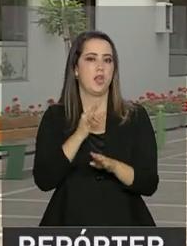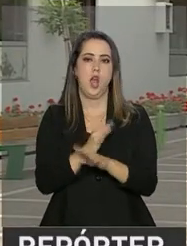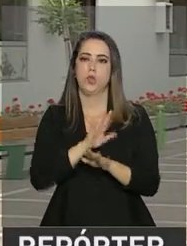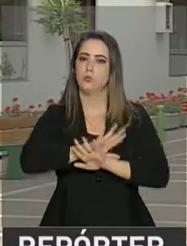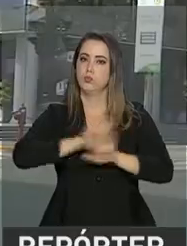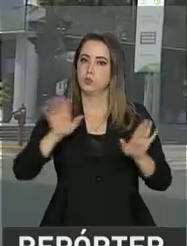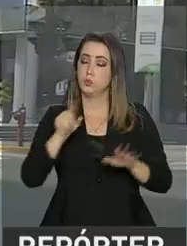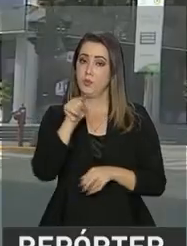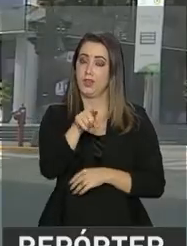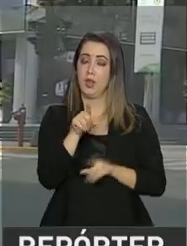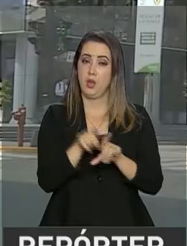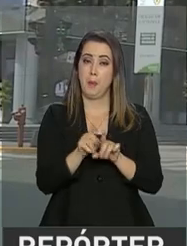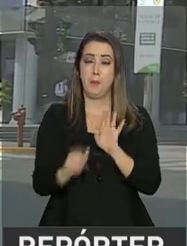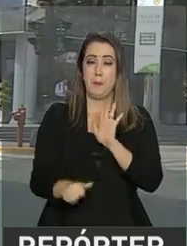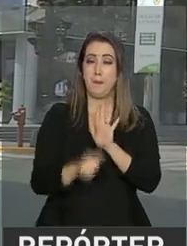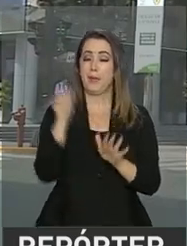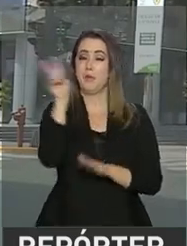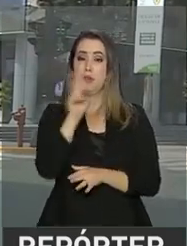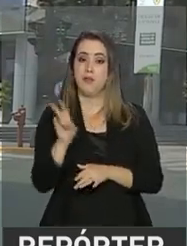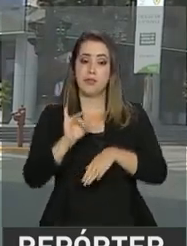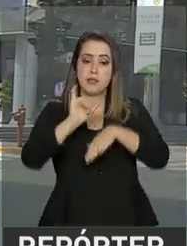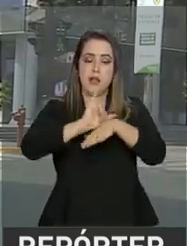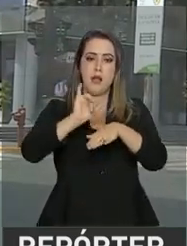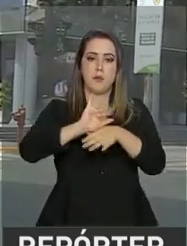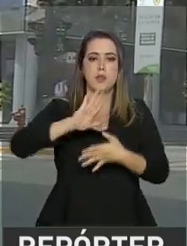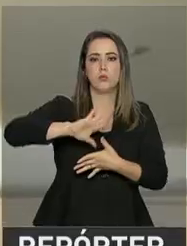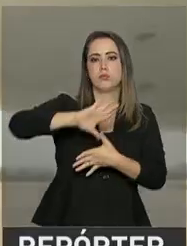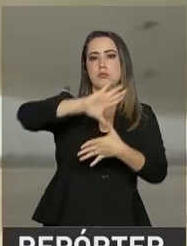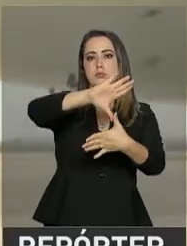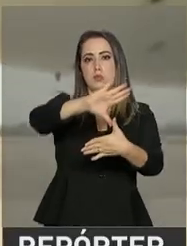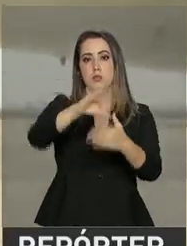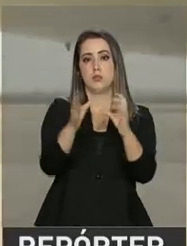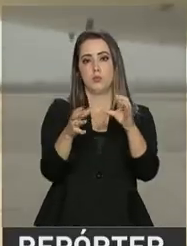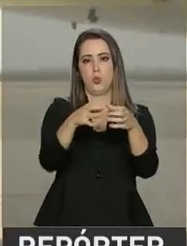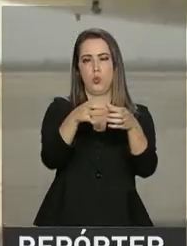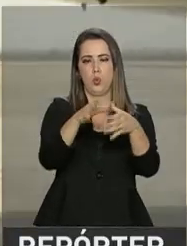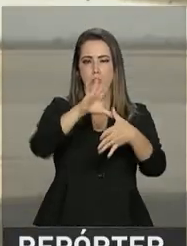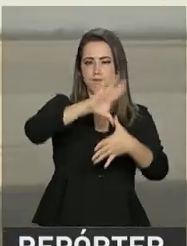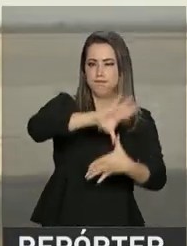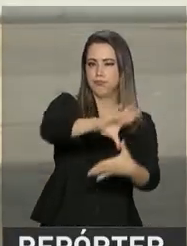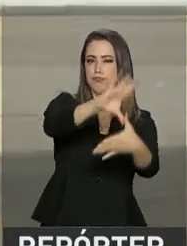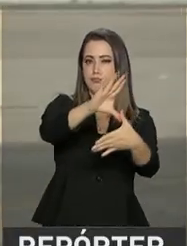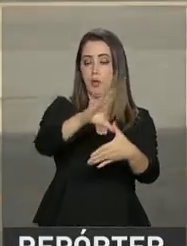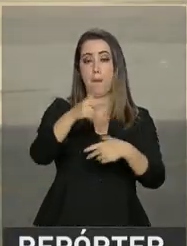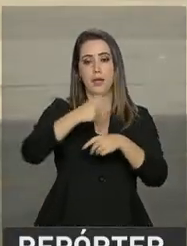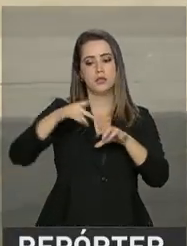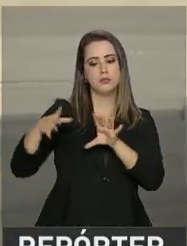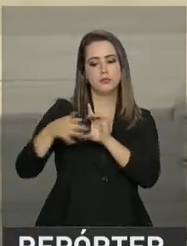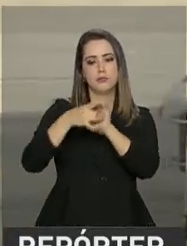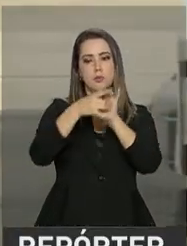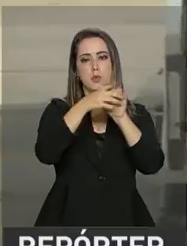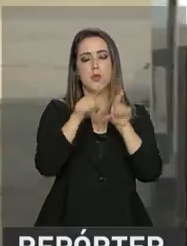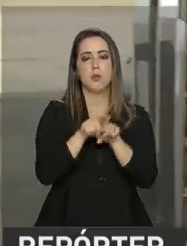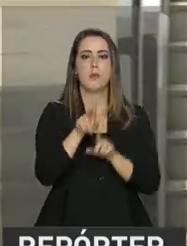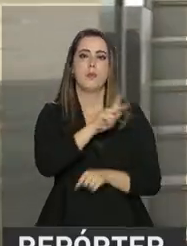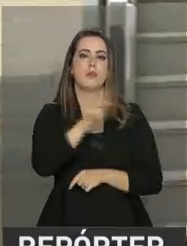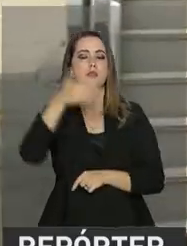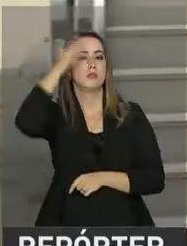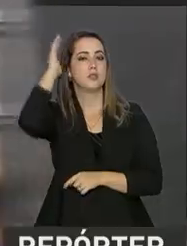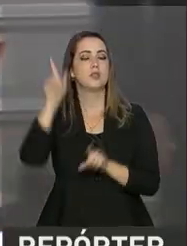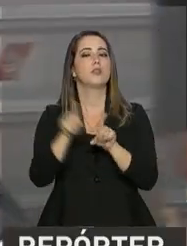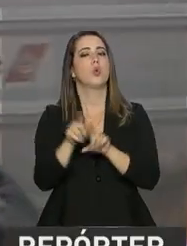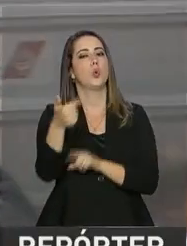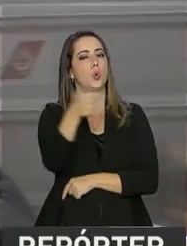cidade. O Peru cedia pela primeira vez a Cúpula das Américas. Além do presidente Michel Temer, são esperados pelo menos